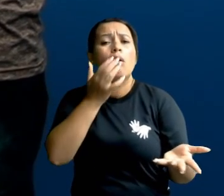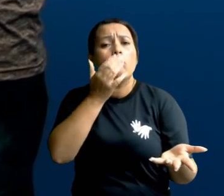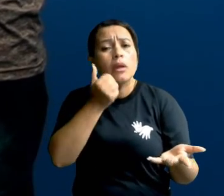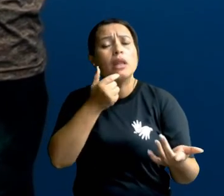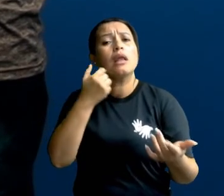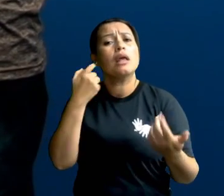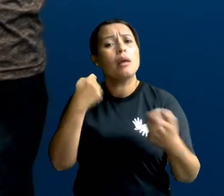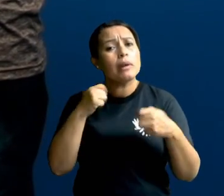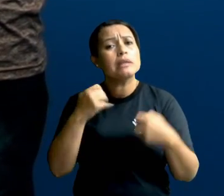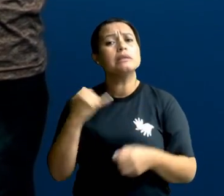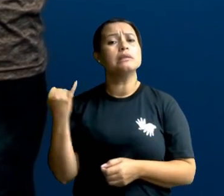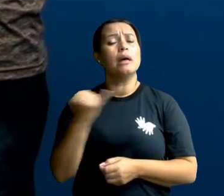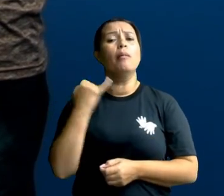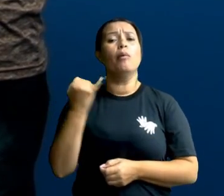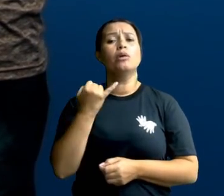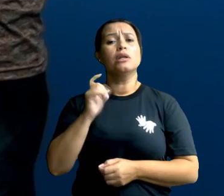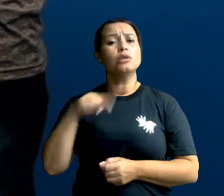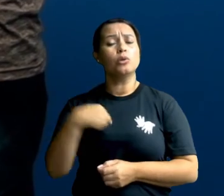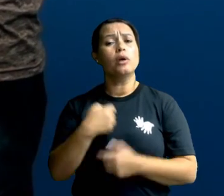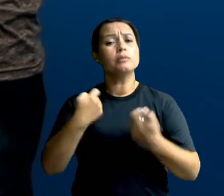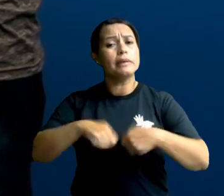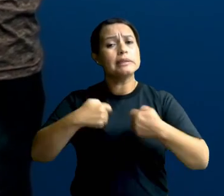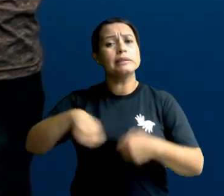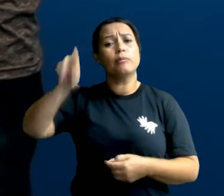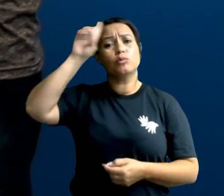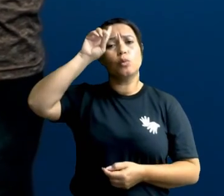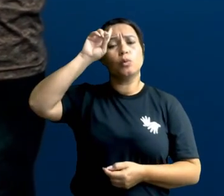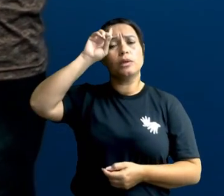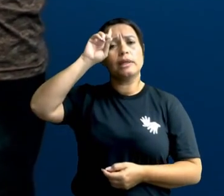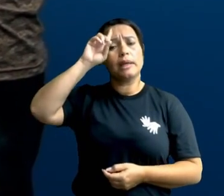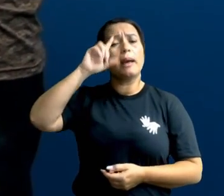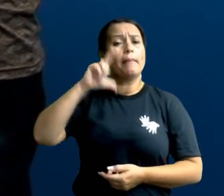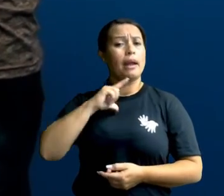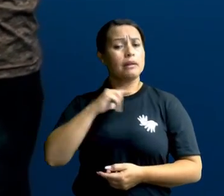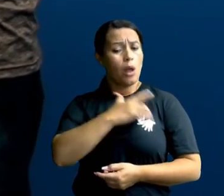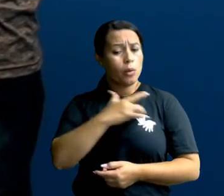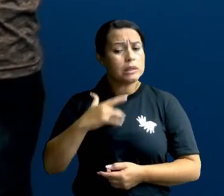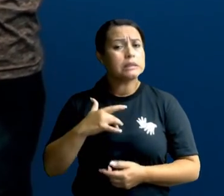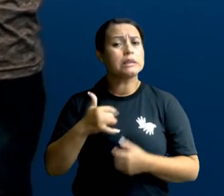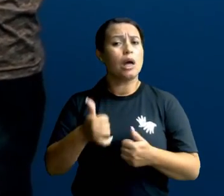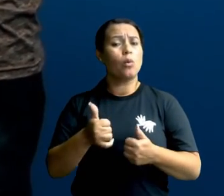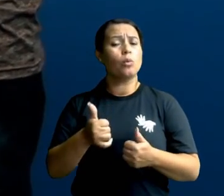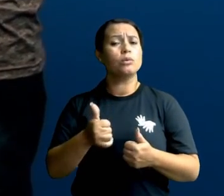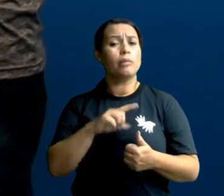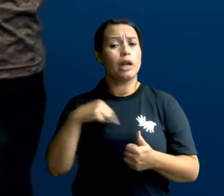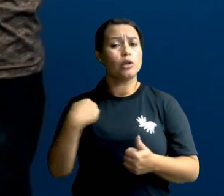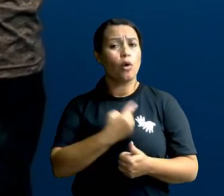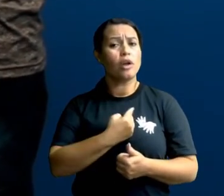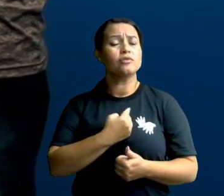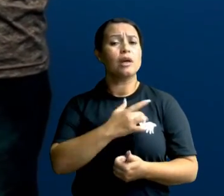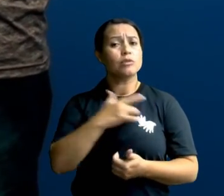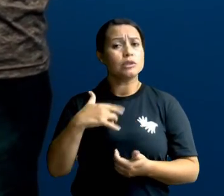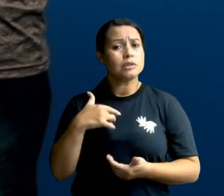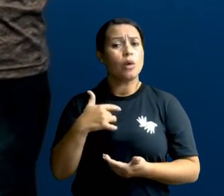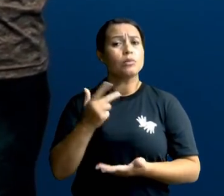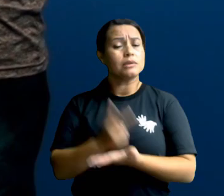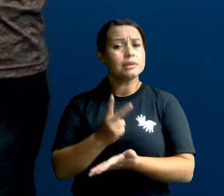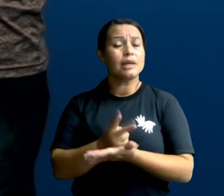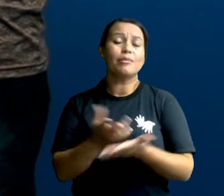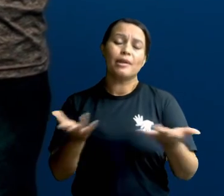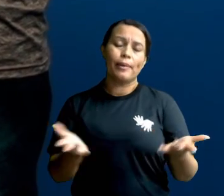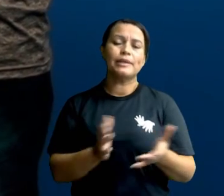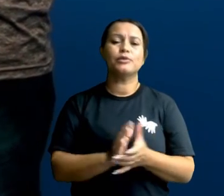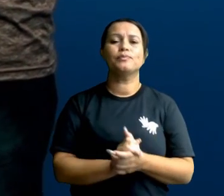os nutrientes que nós precisamos no dia a dia para manter uma saúde, para nos mantermos saudáveis.